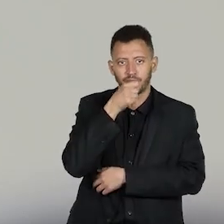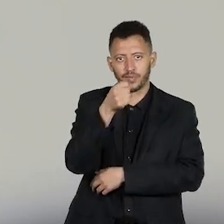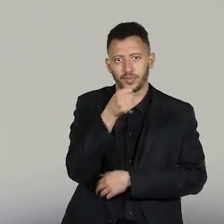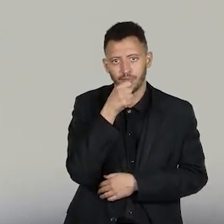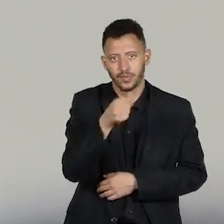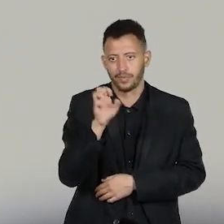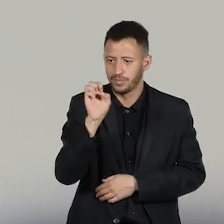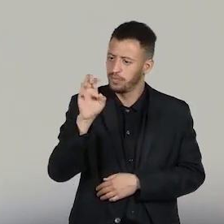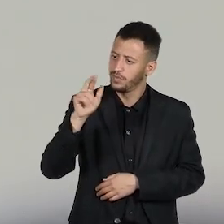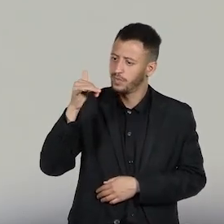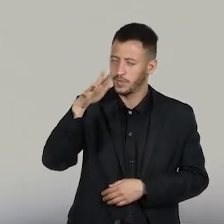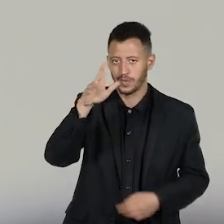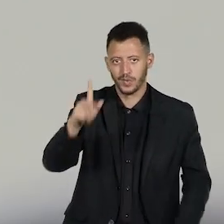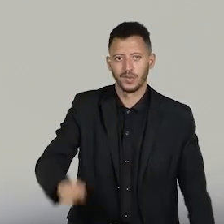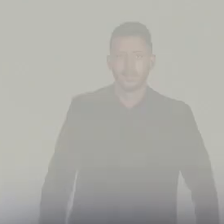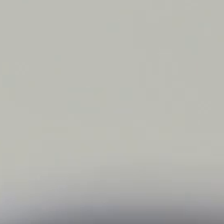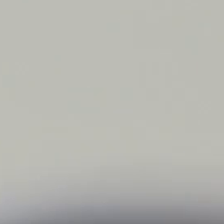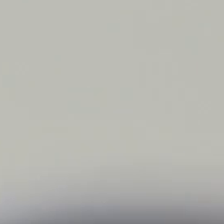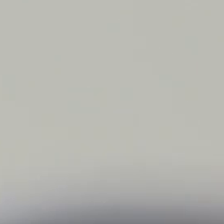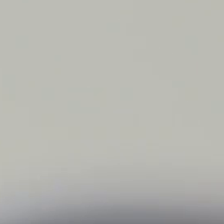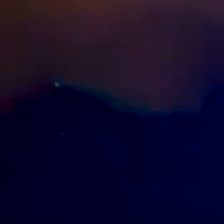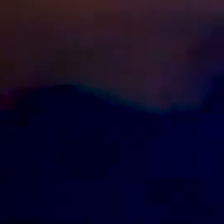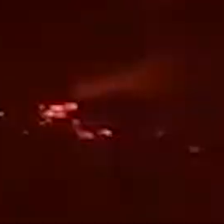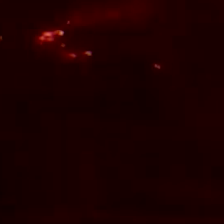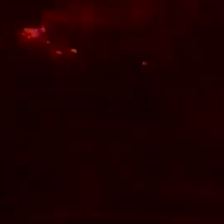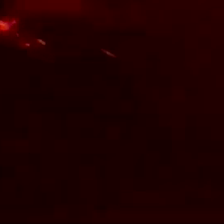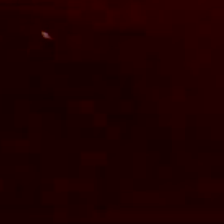agora na reportagem de Érica Picelli.